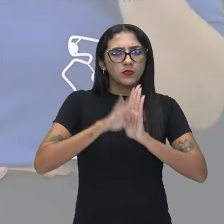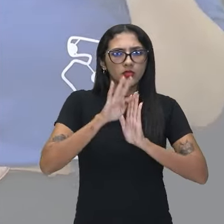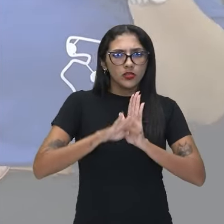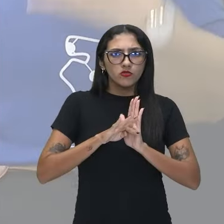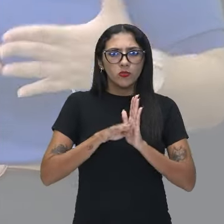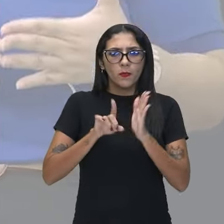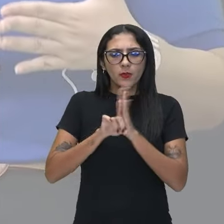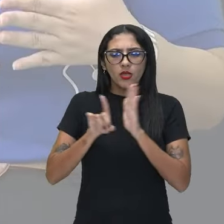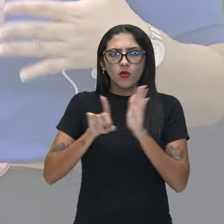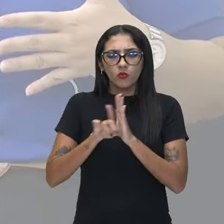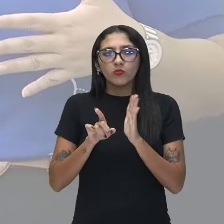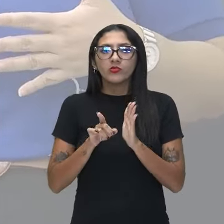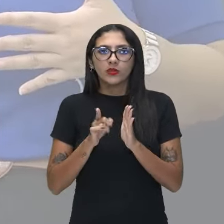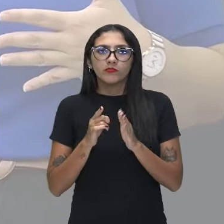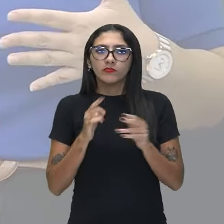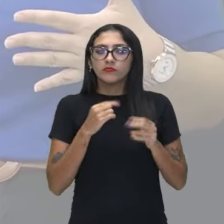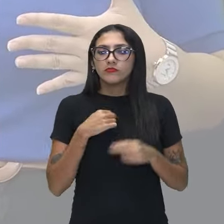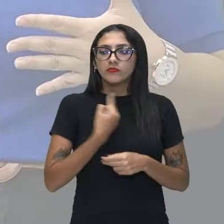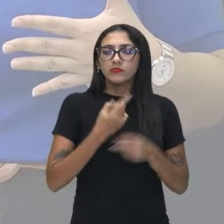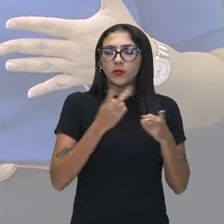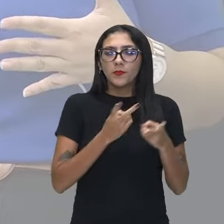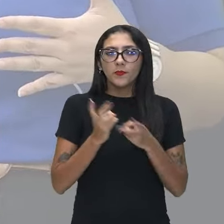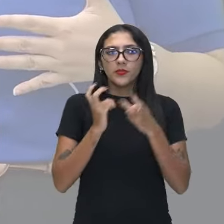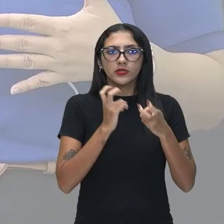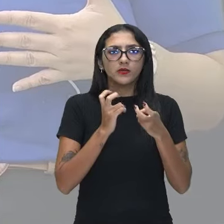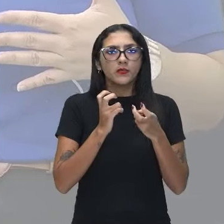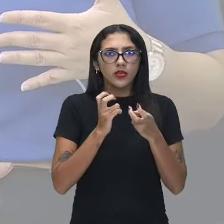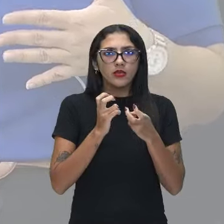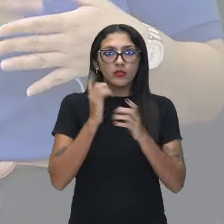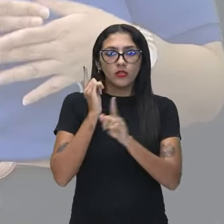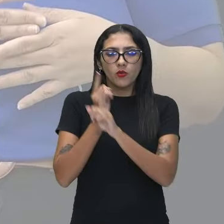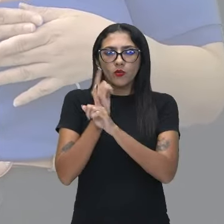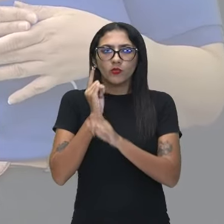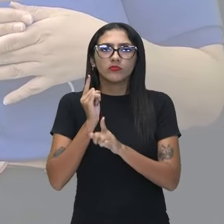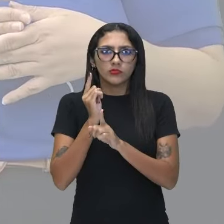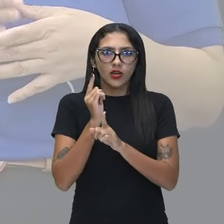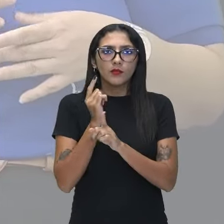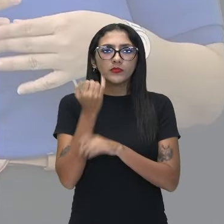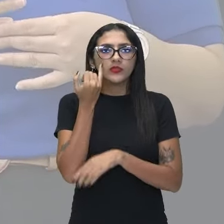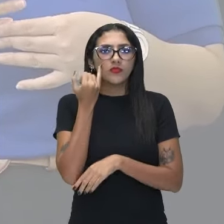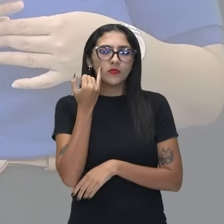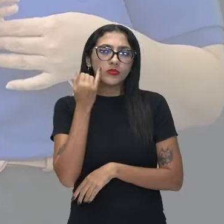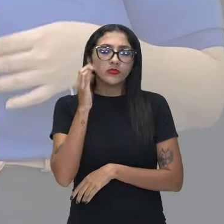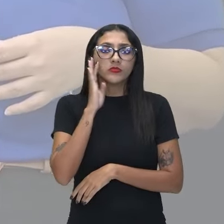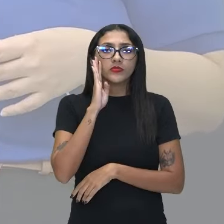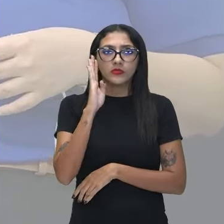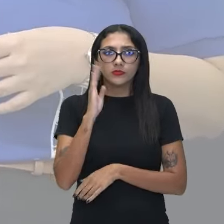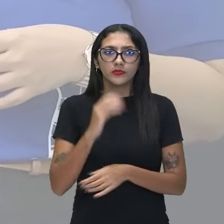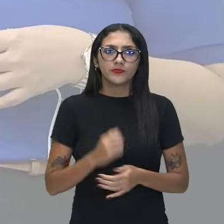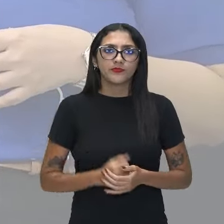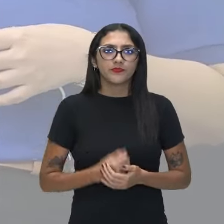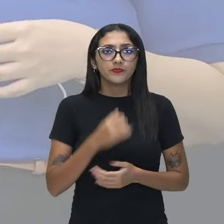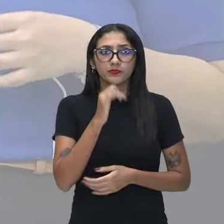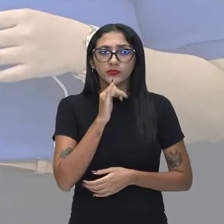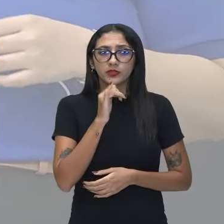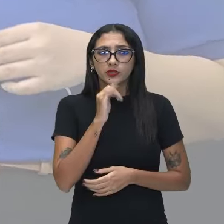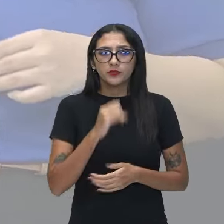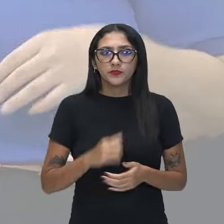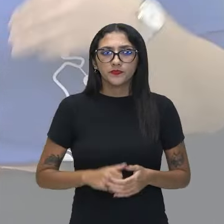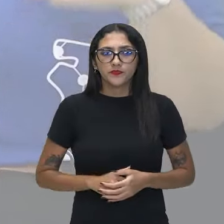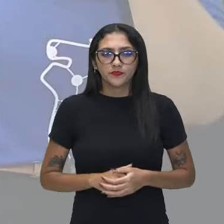mim as informações mais importantes contidas ali naquele texto. Então, por exemplo, qual o